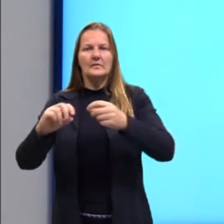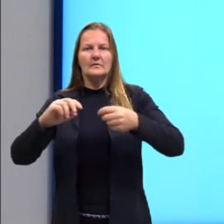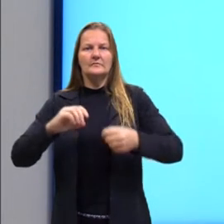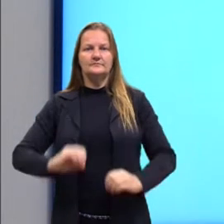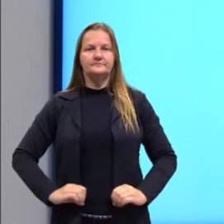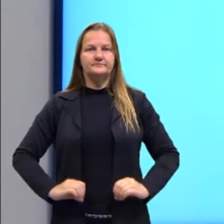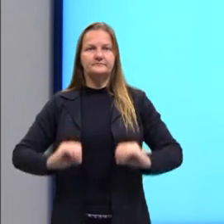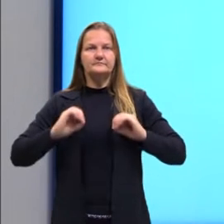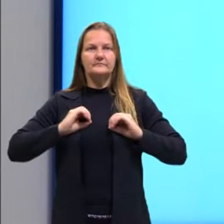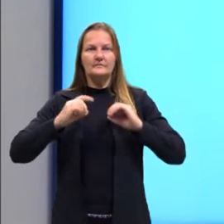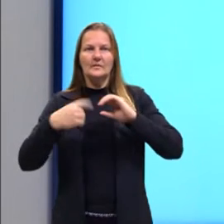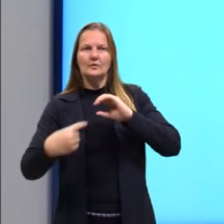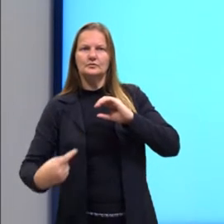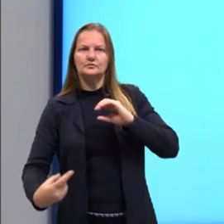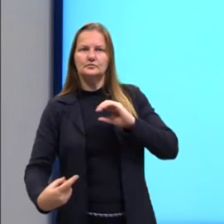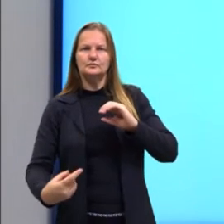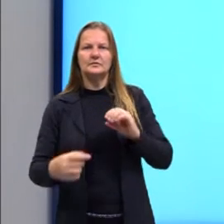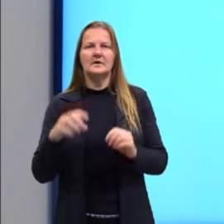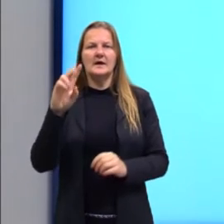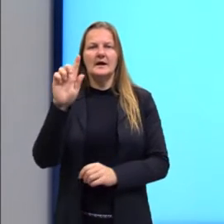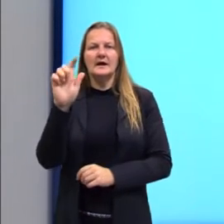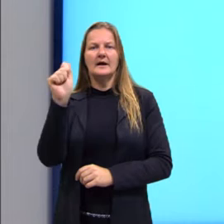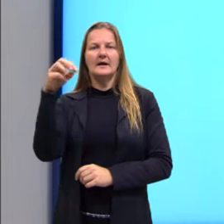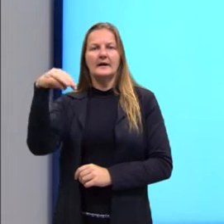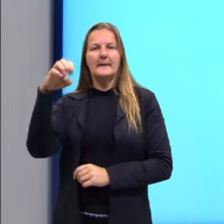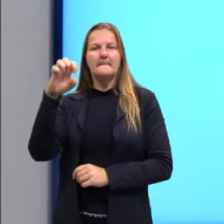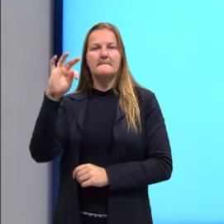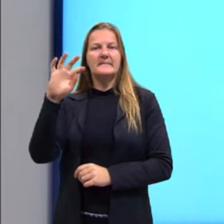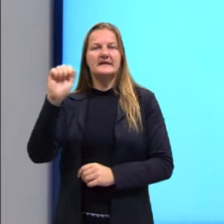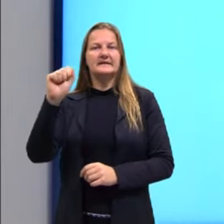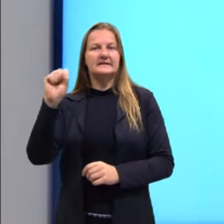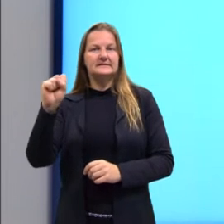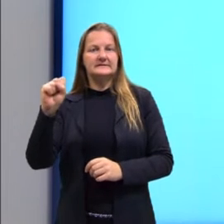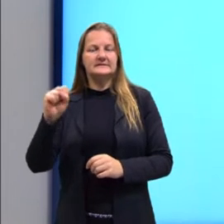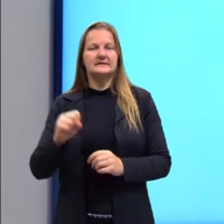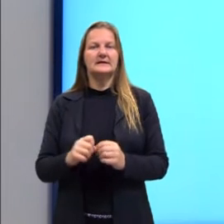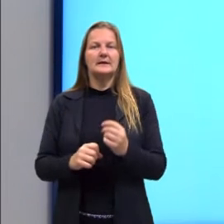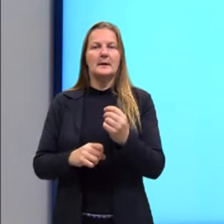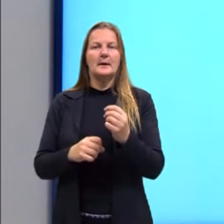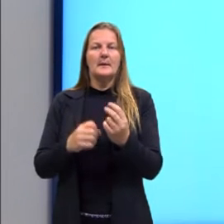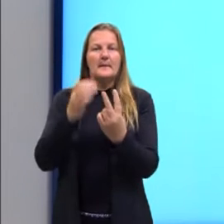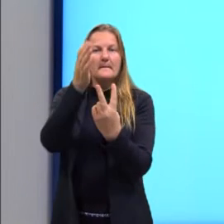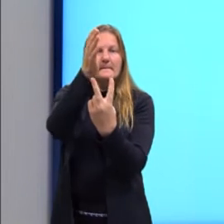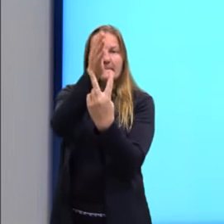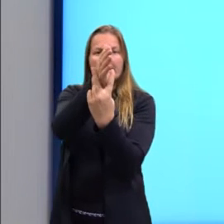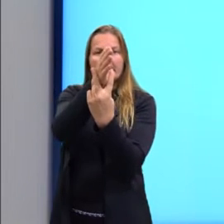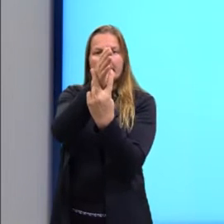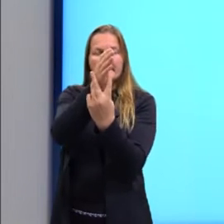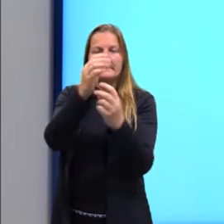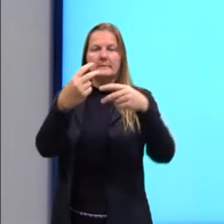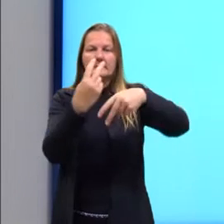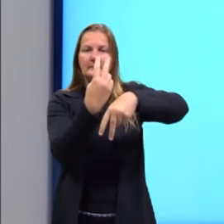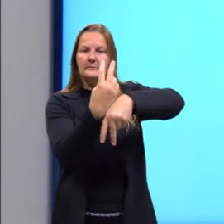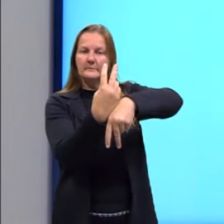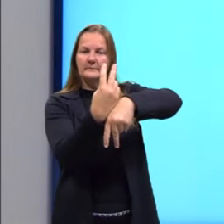gametas esses gametas produzidos tem metade do número de cromossomos